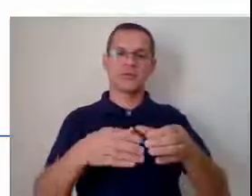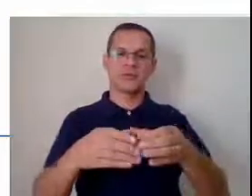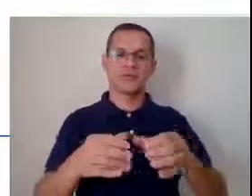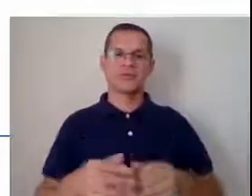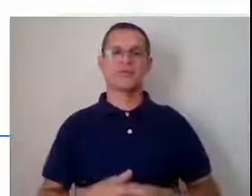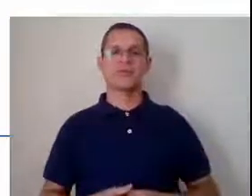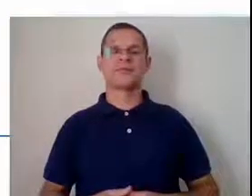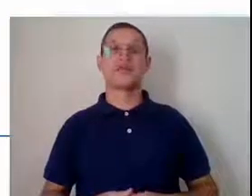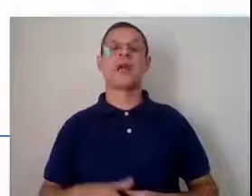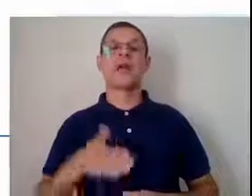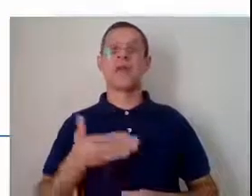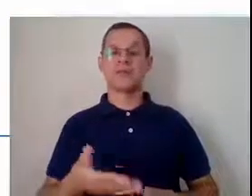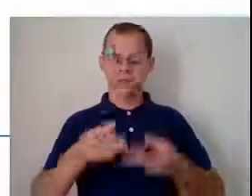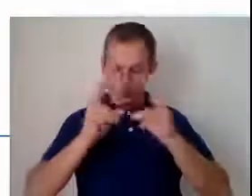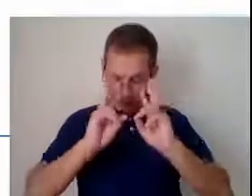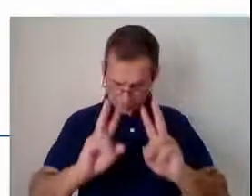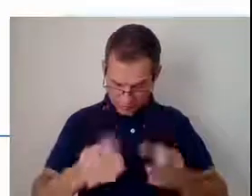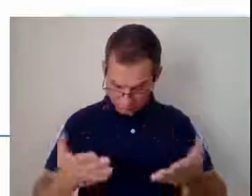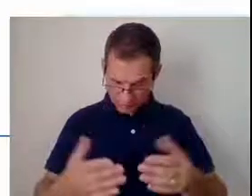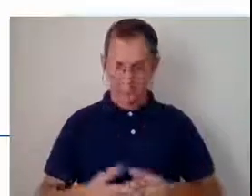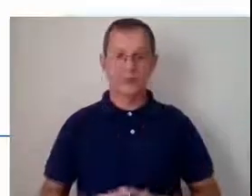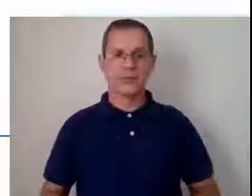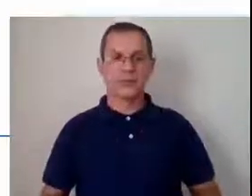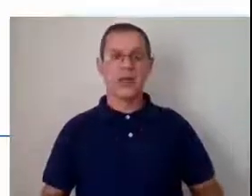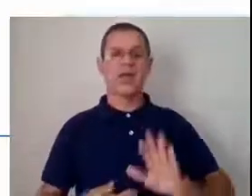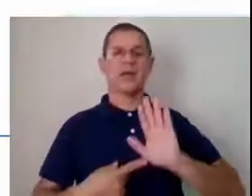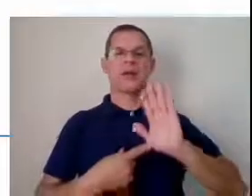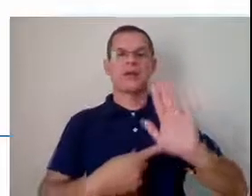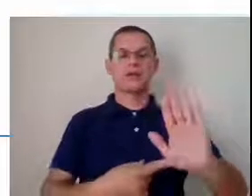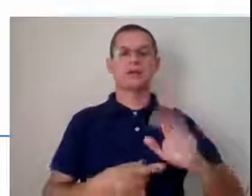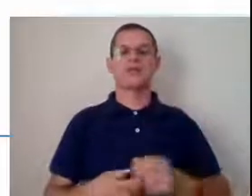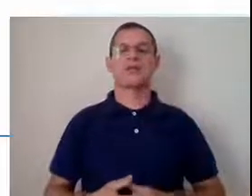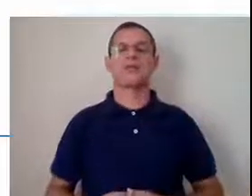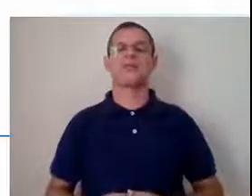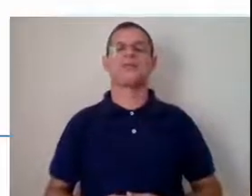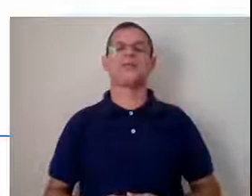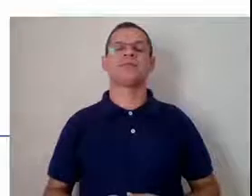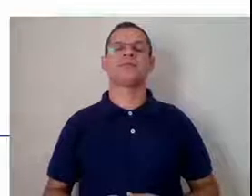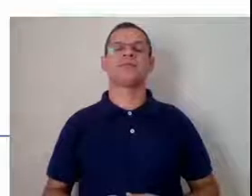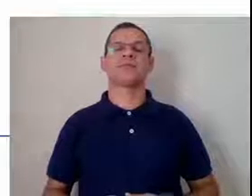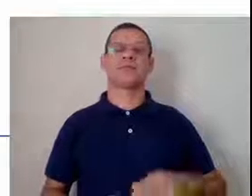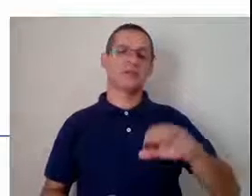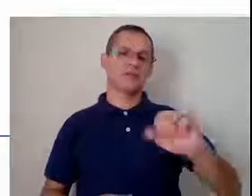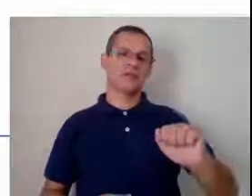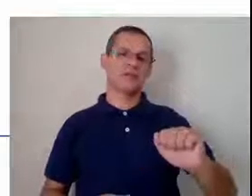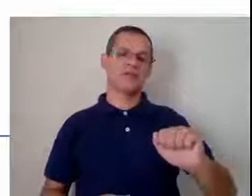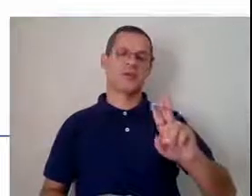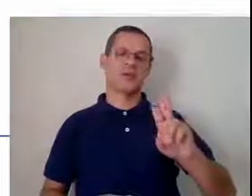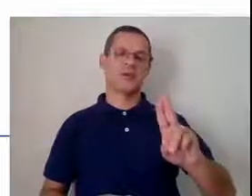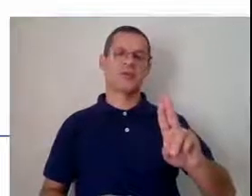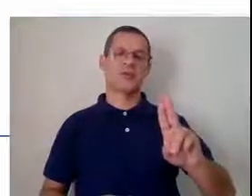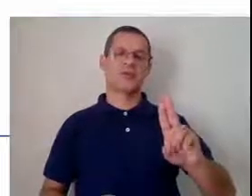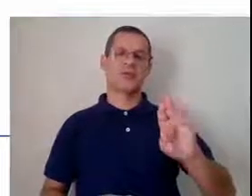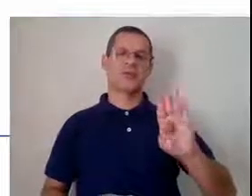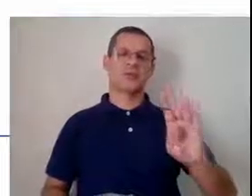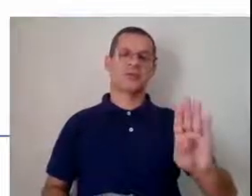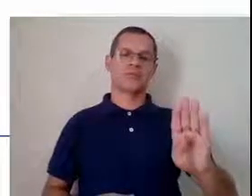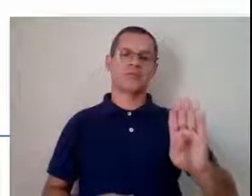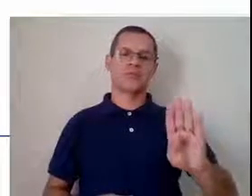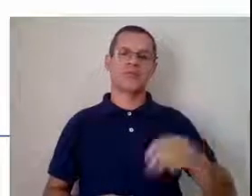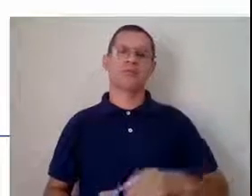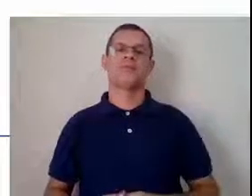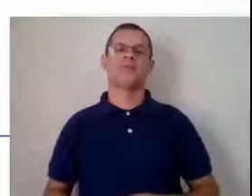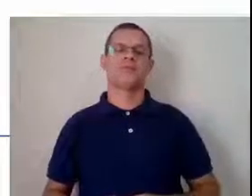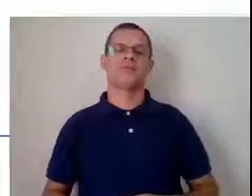conjuntos. Então, aqui, ó, a representação de A união B é o quê?